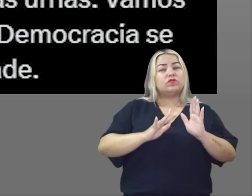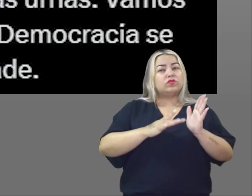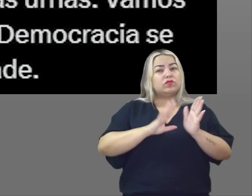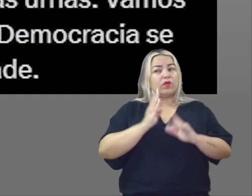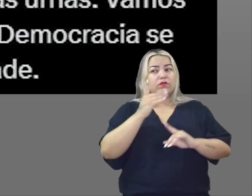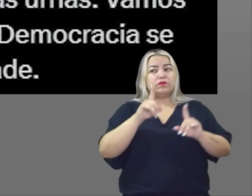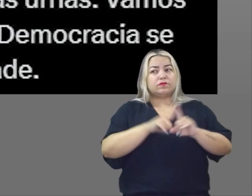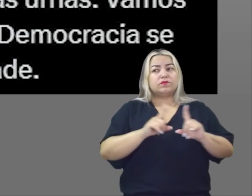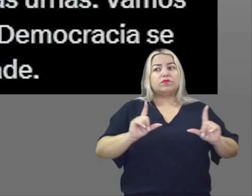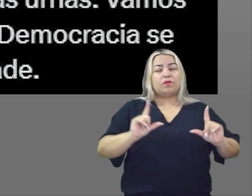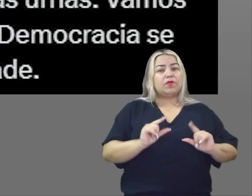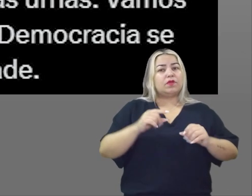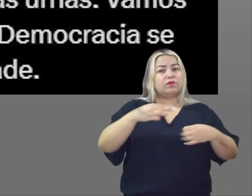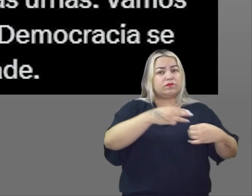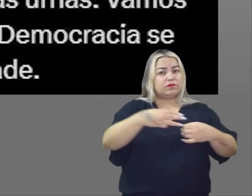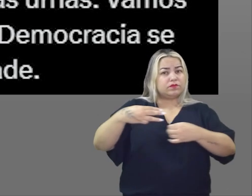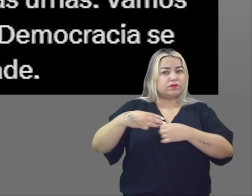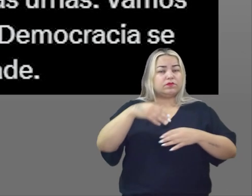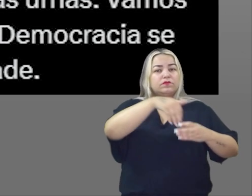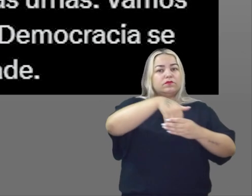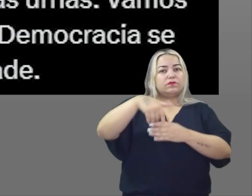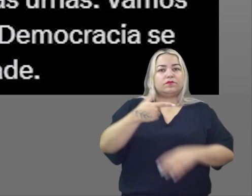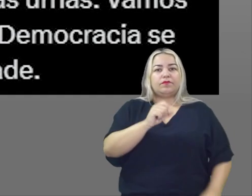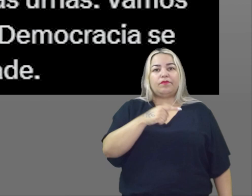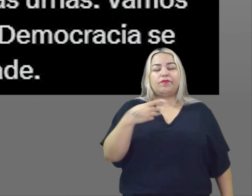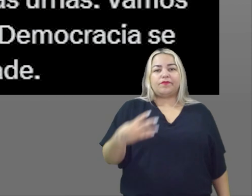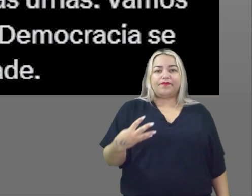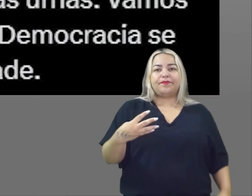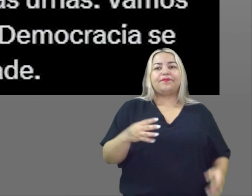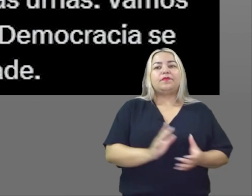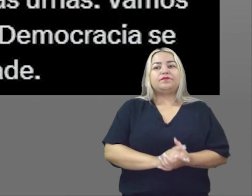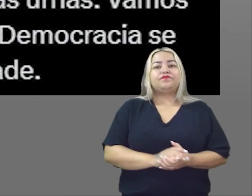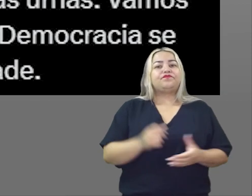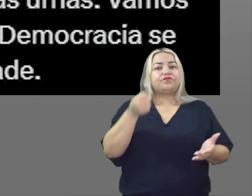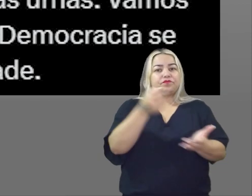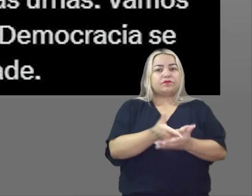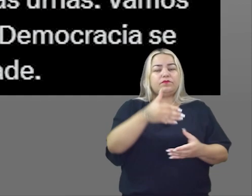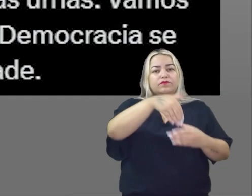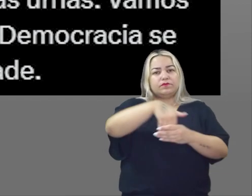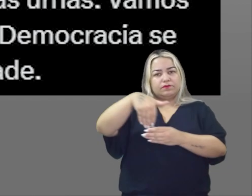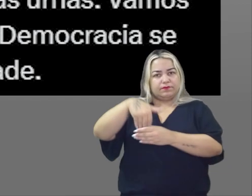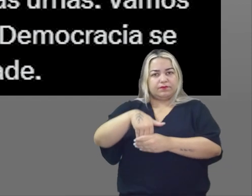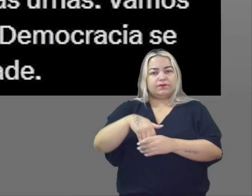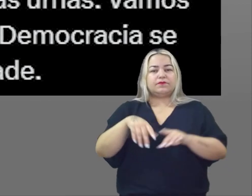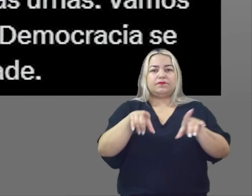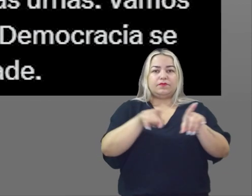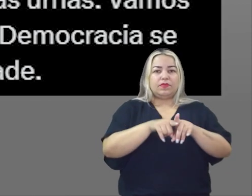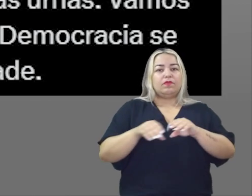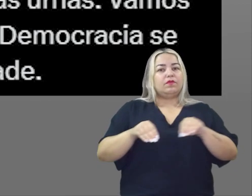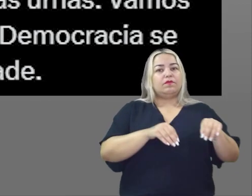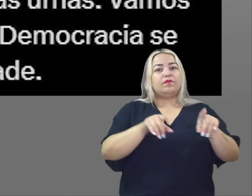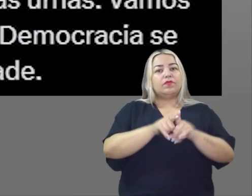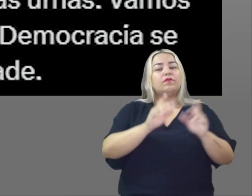de fraude envolvendo pequenos e médios municípios nas eleições de 2024. A compra de votos em massa, por